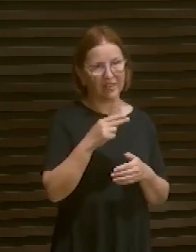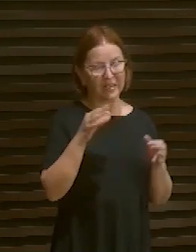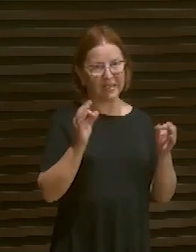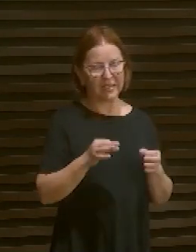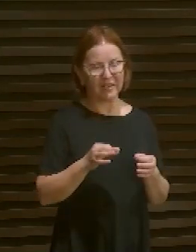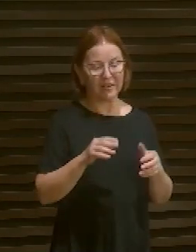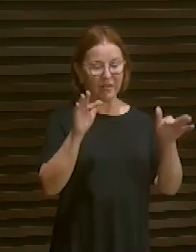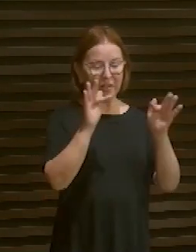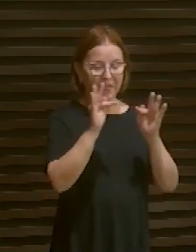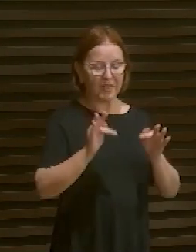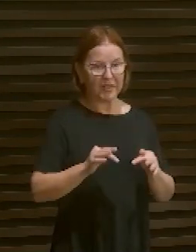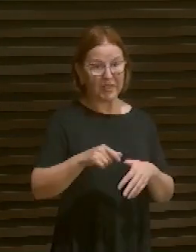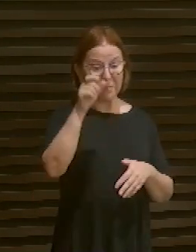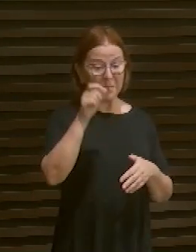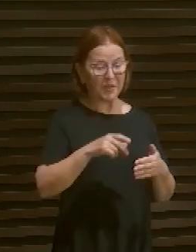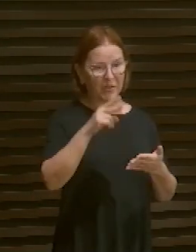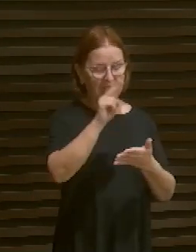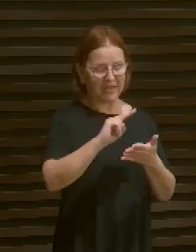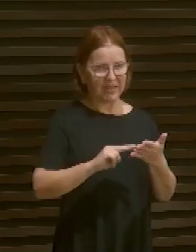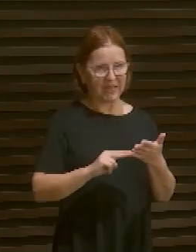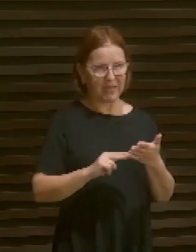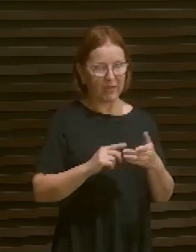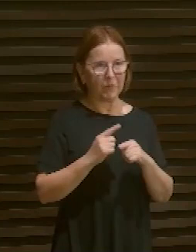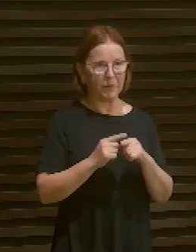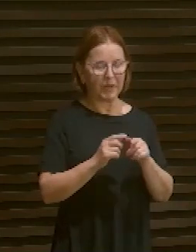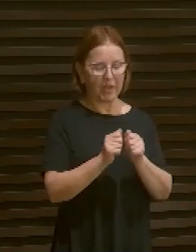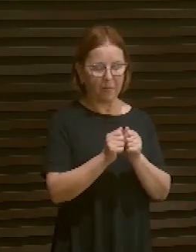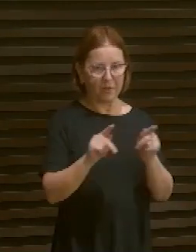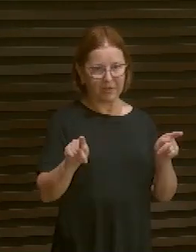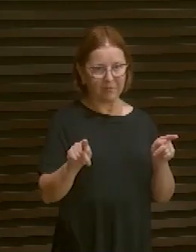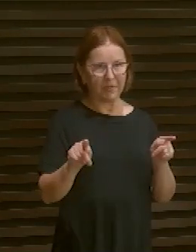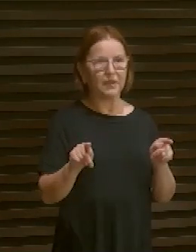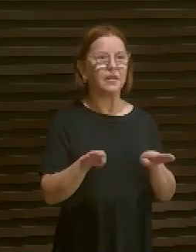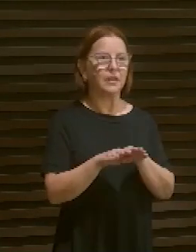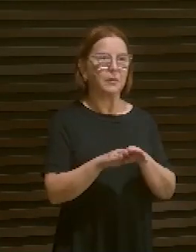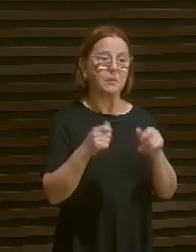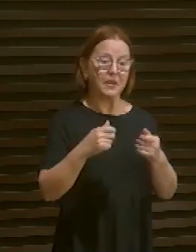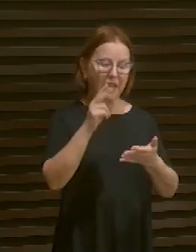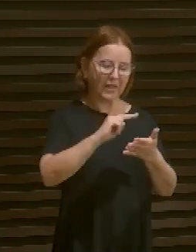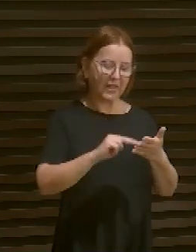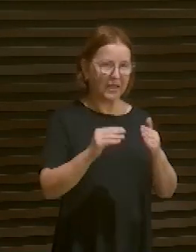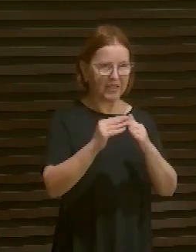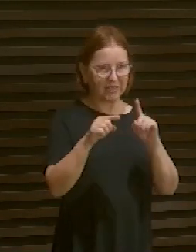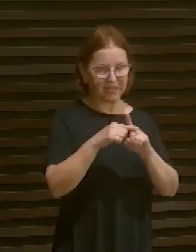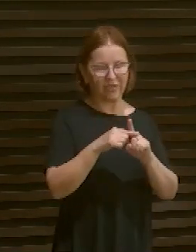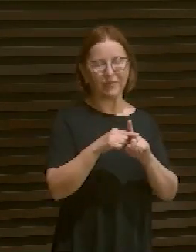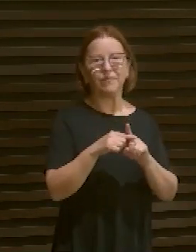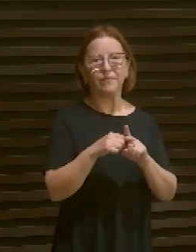bem-aventurado o que lê, porque o Apocalipse também era para ser lido na igreja. Bem-aventurado o que